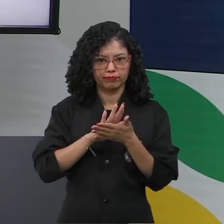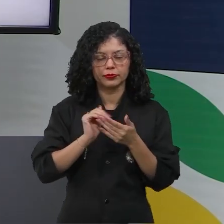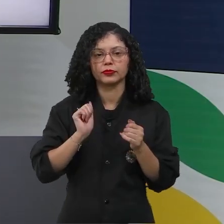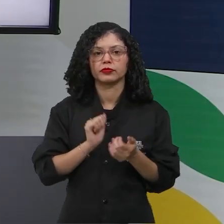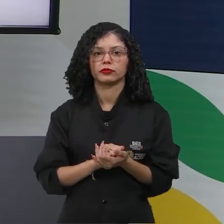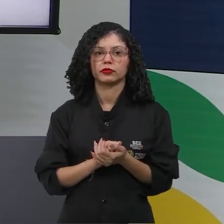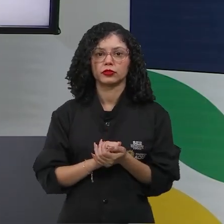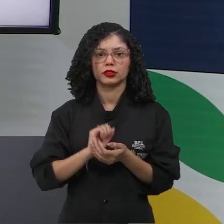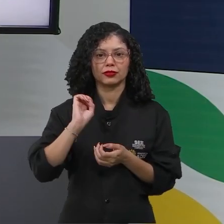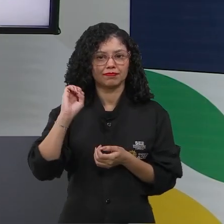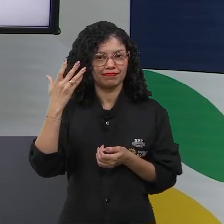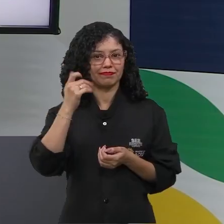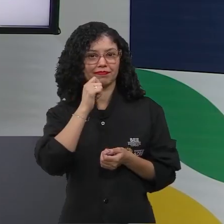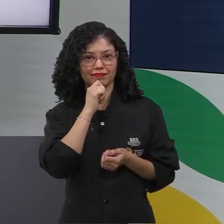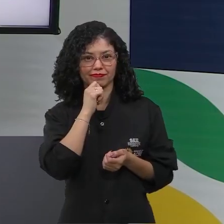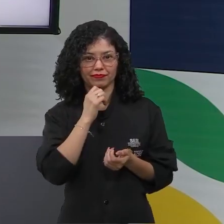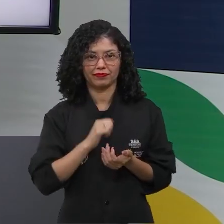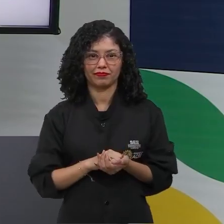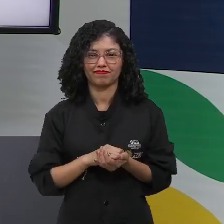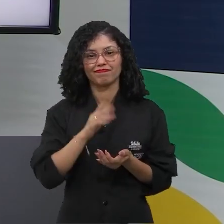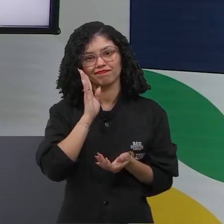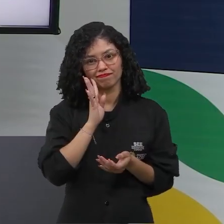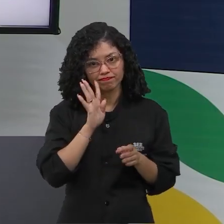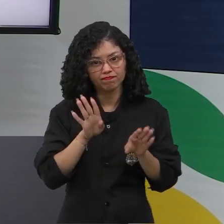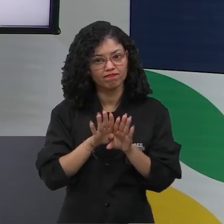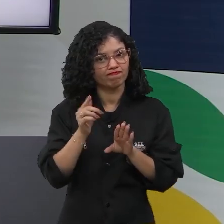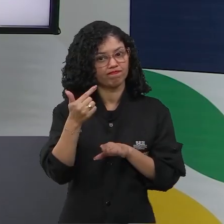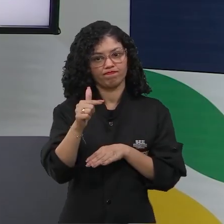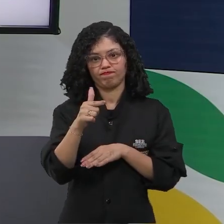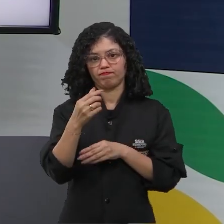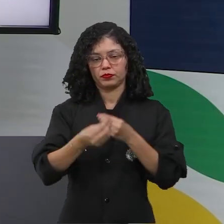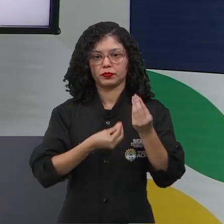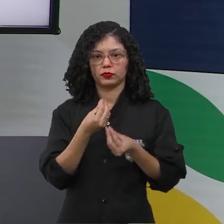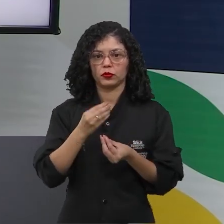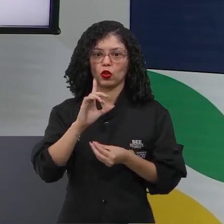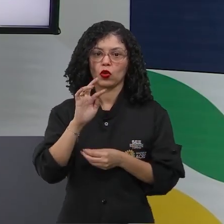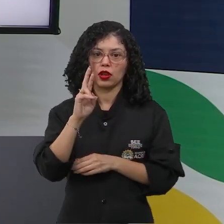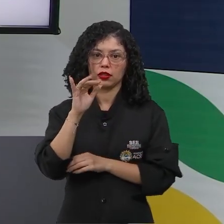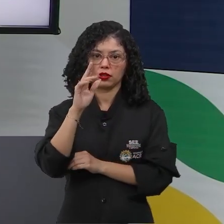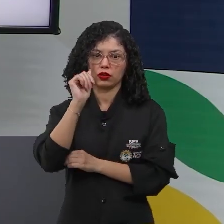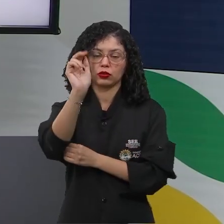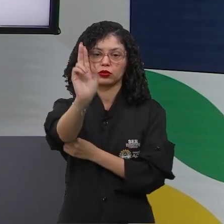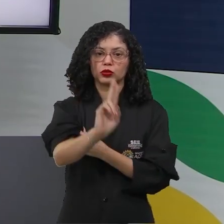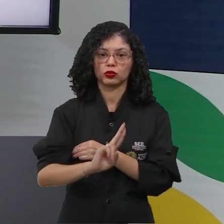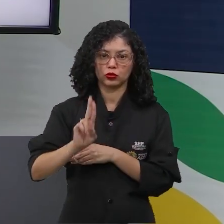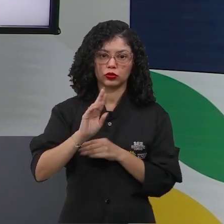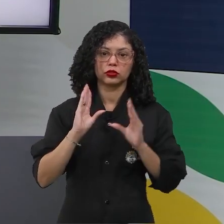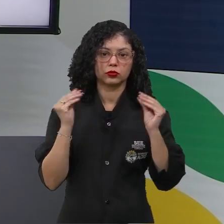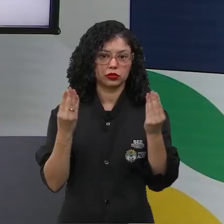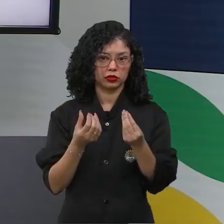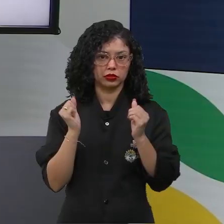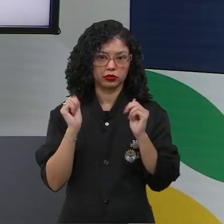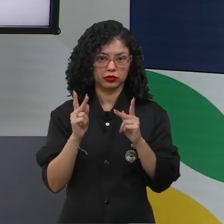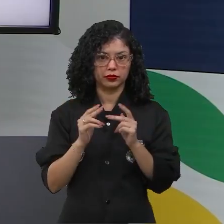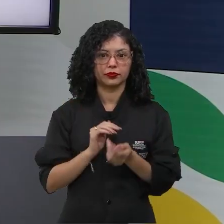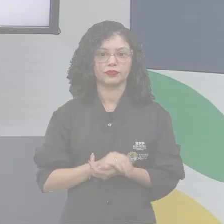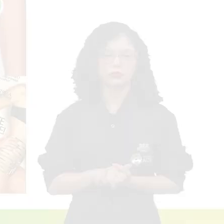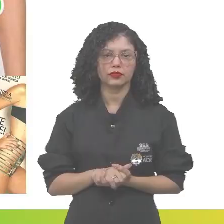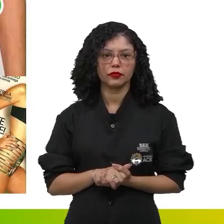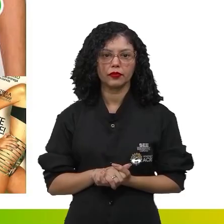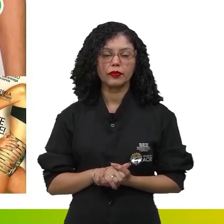não são tão interessantes, que são efeitos colaterais do uso dessas substâncias, tá bom? Vamos